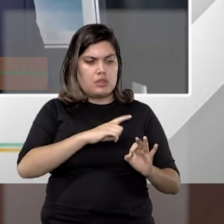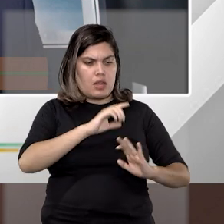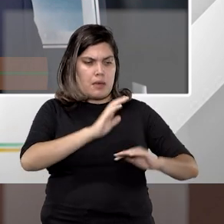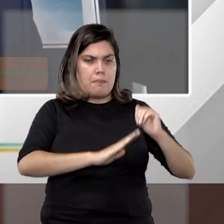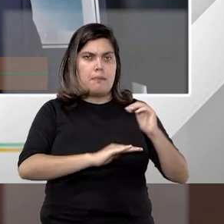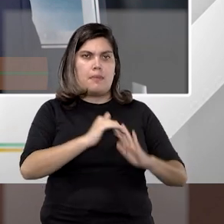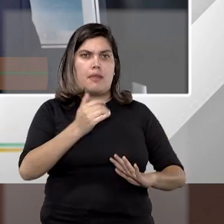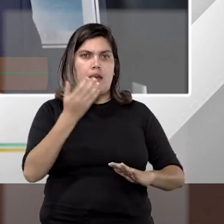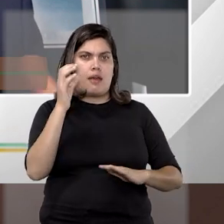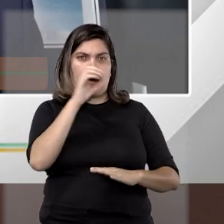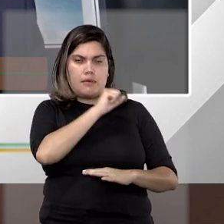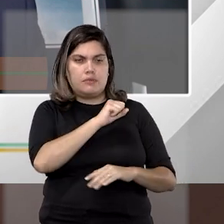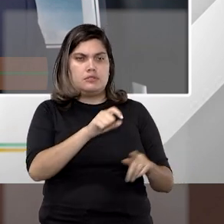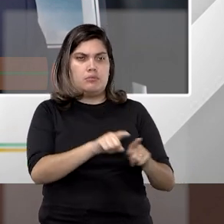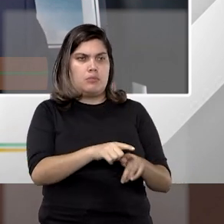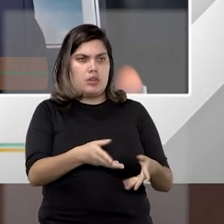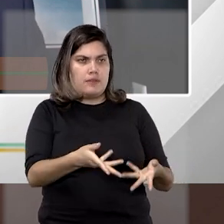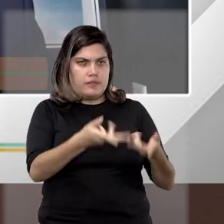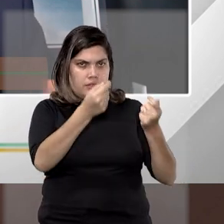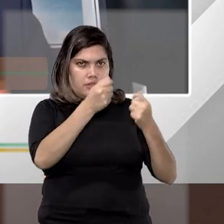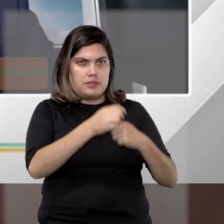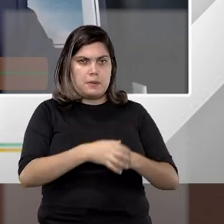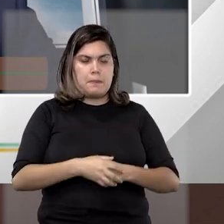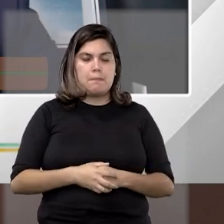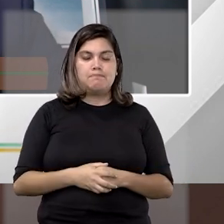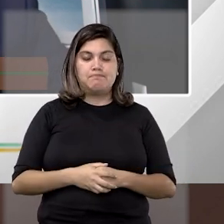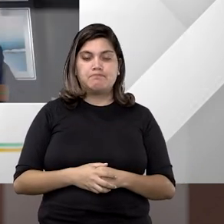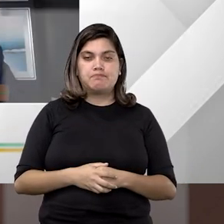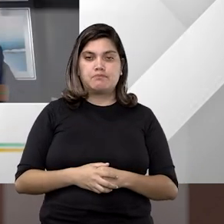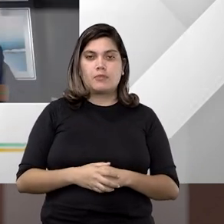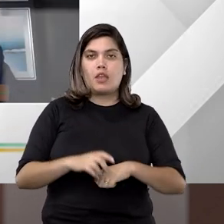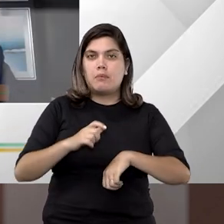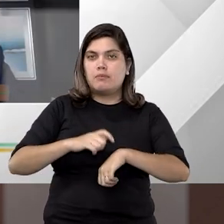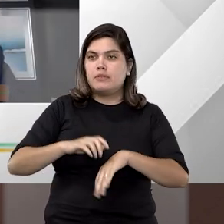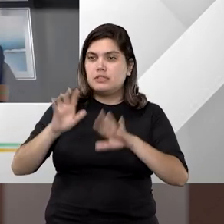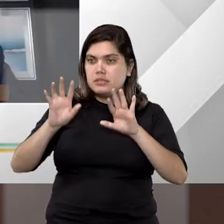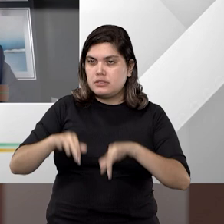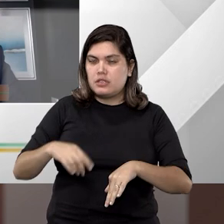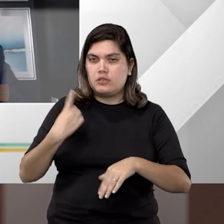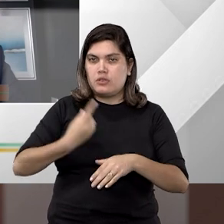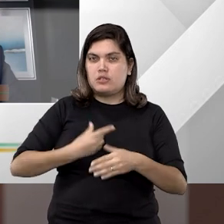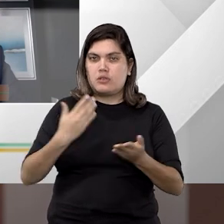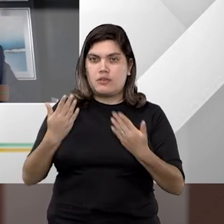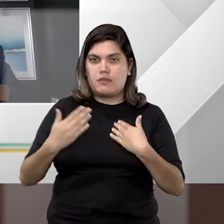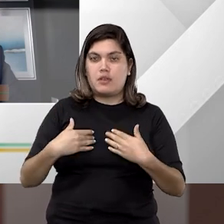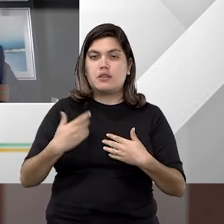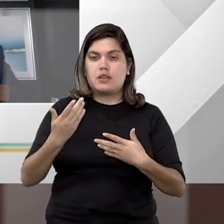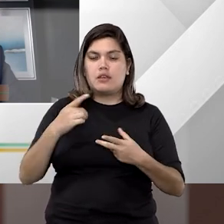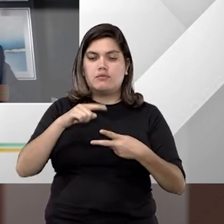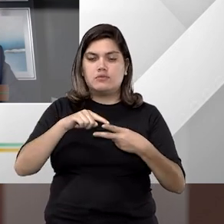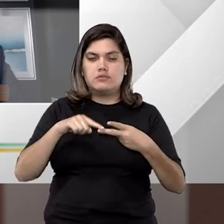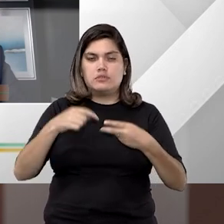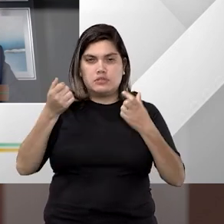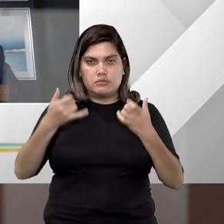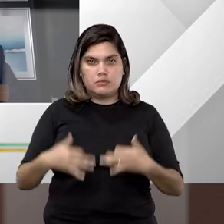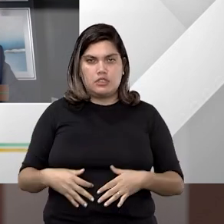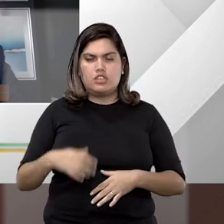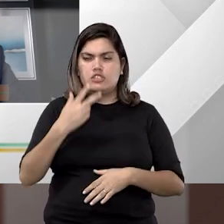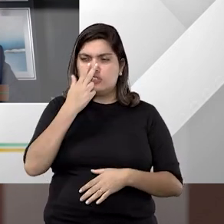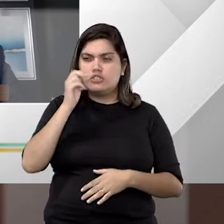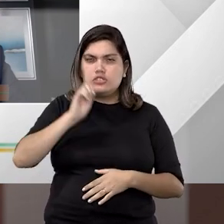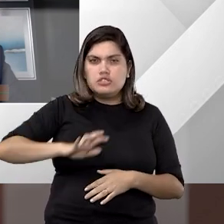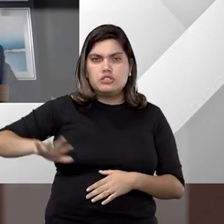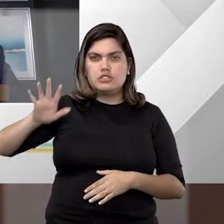justiça seja aplicada com rapidez e eficiência e para a gente encerrar essa nossa conversa eu gostaria de ouvir